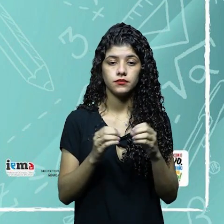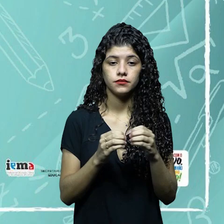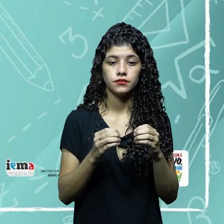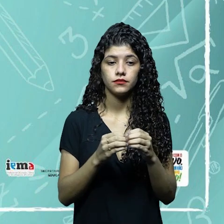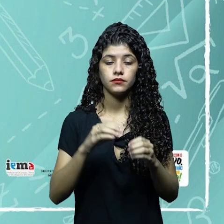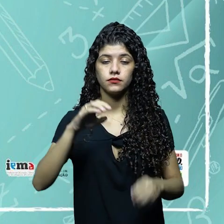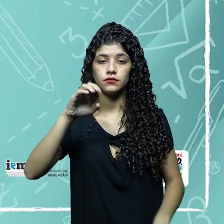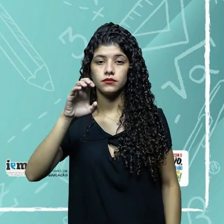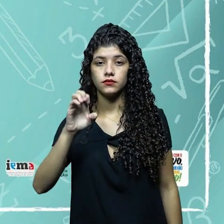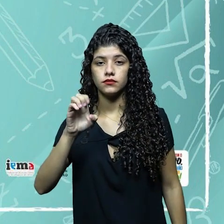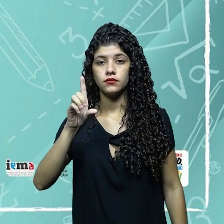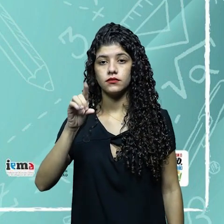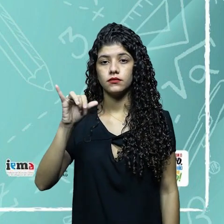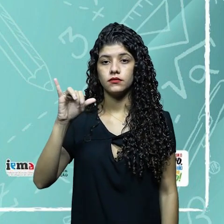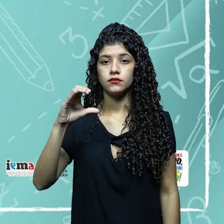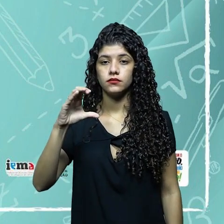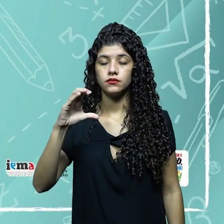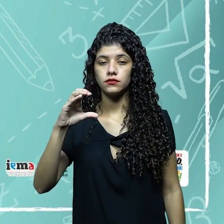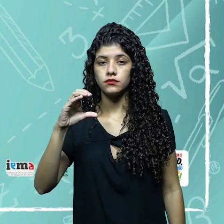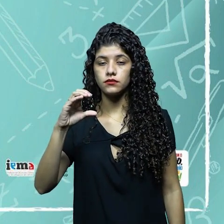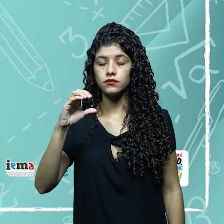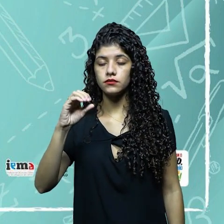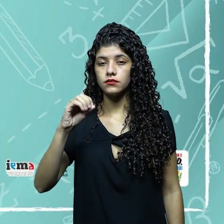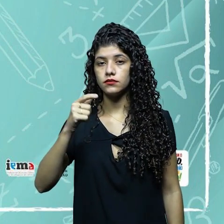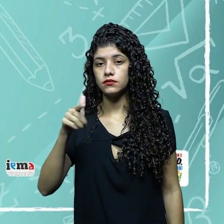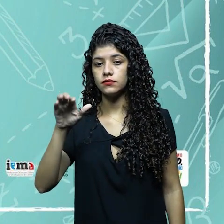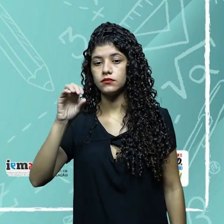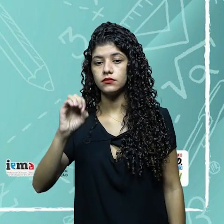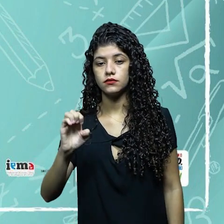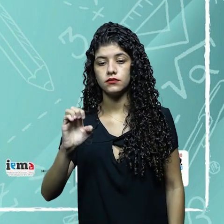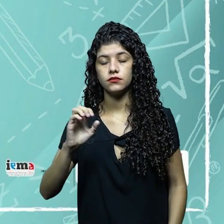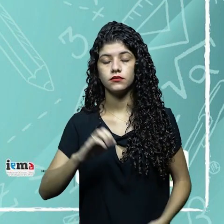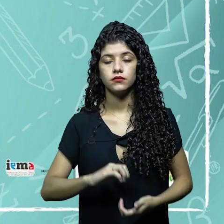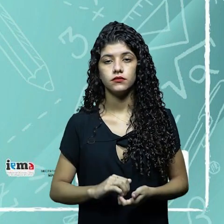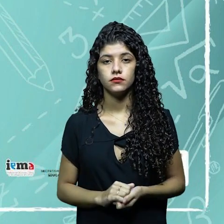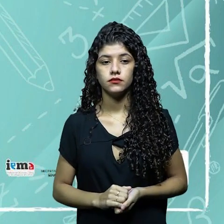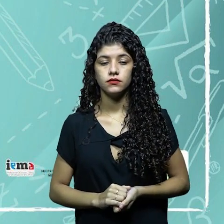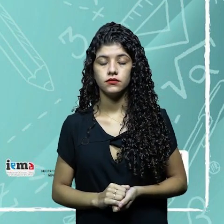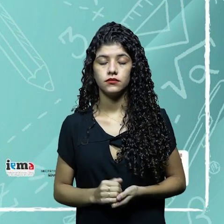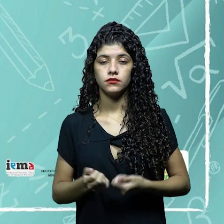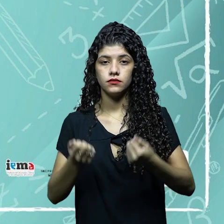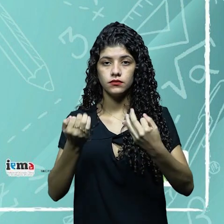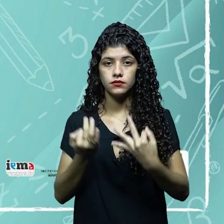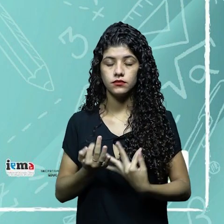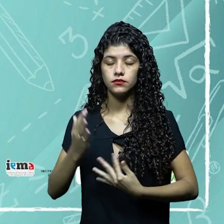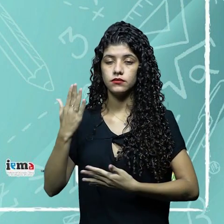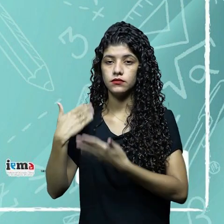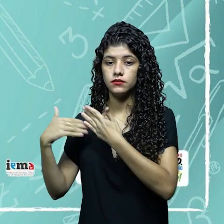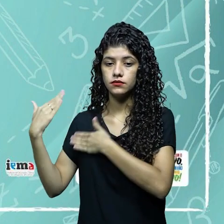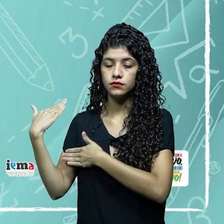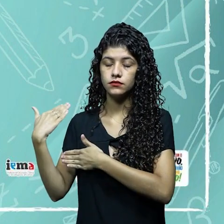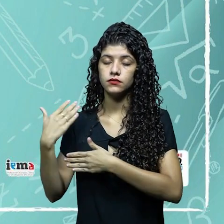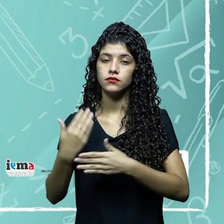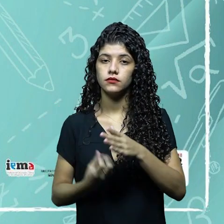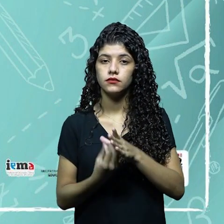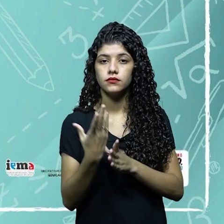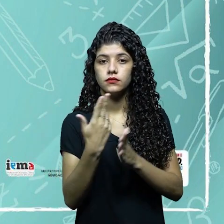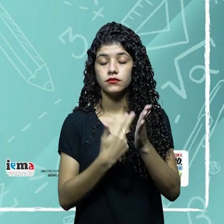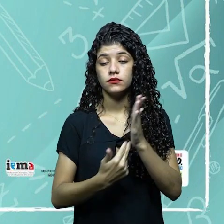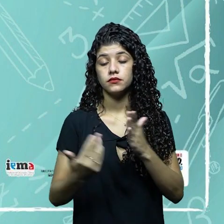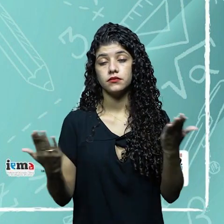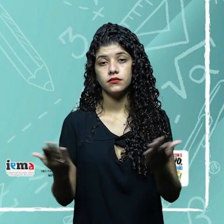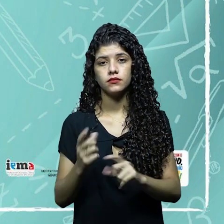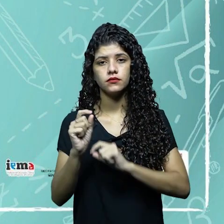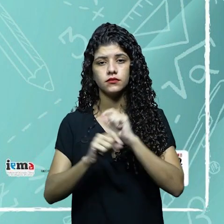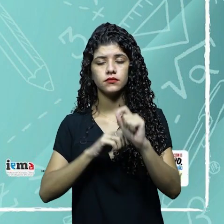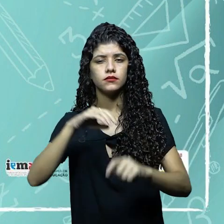próximo de edições, na verdade. Não especificamente dentro dos comandos padrão que eu falei para vocês de criação de desenho,